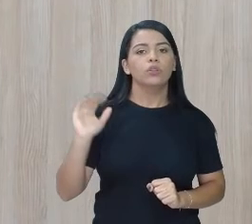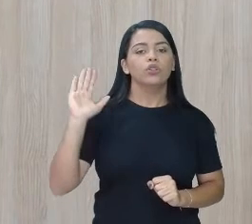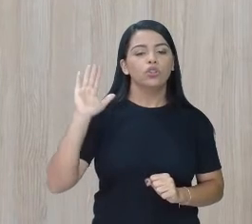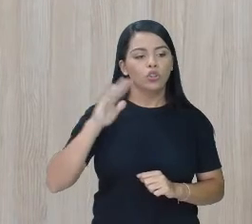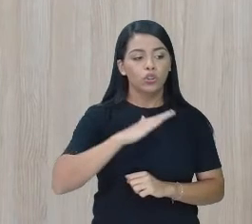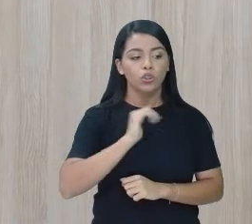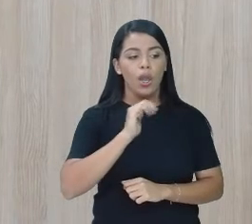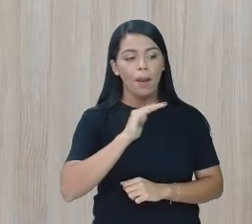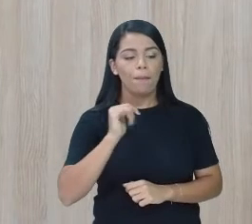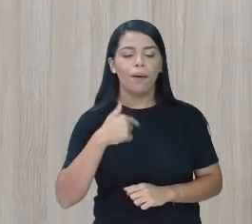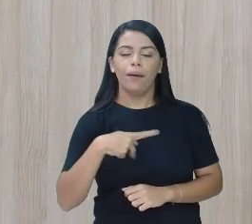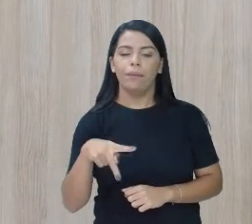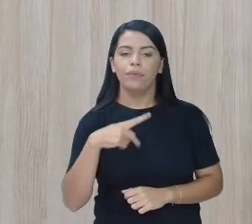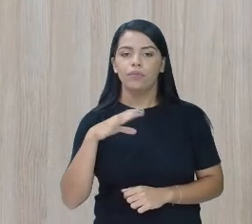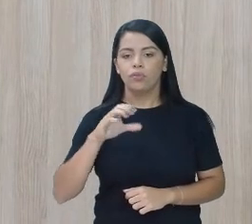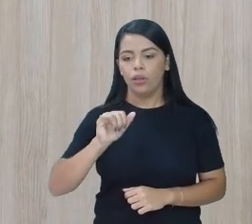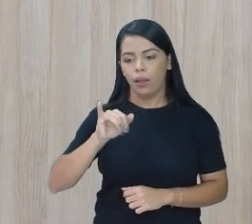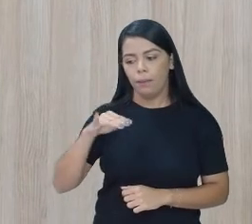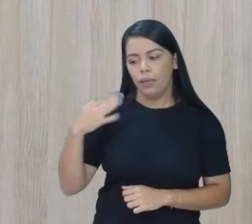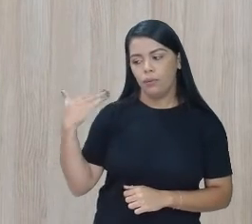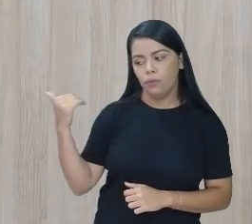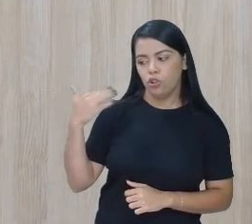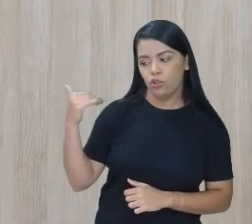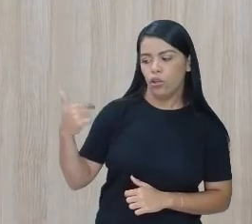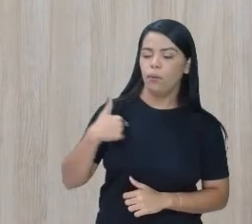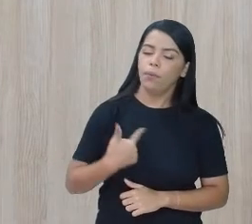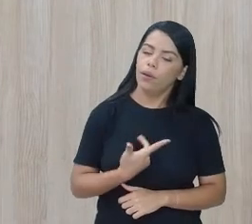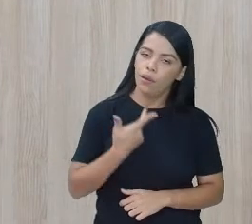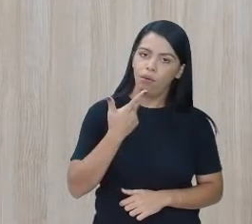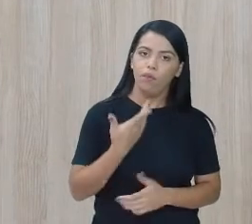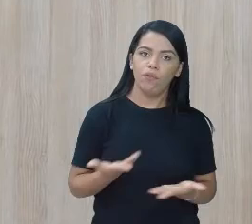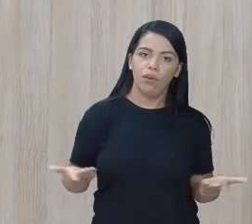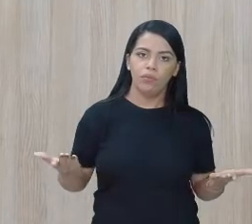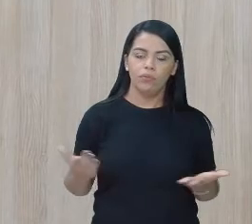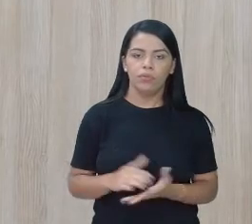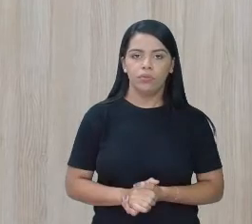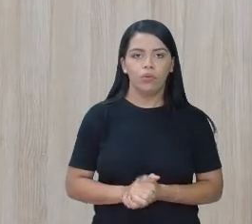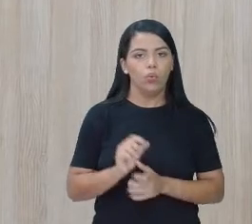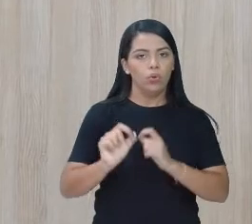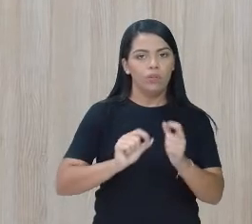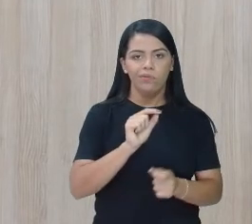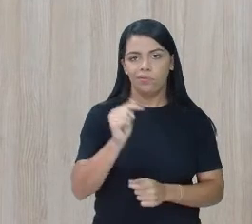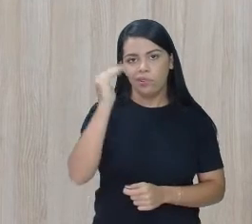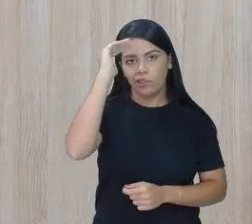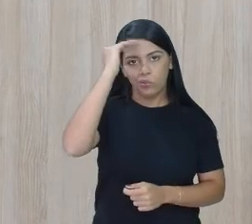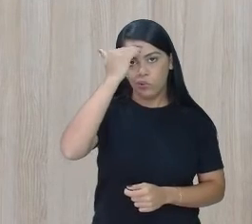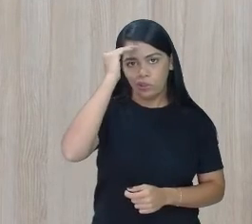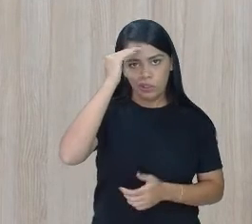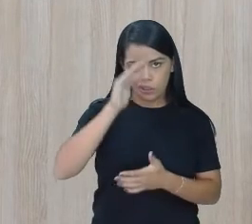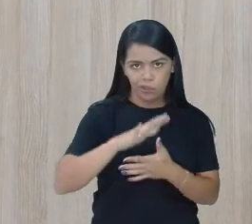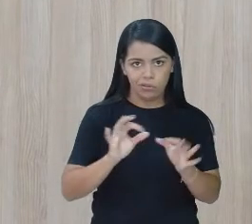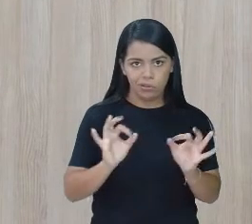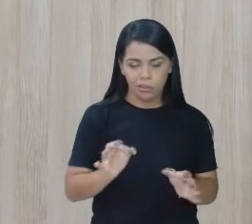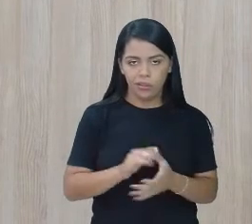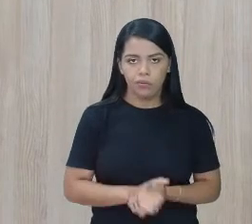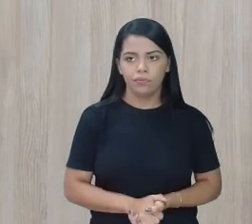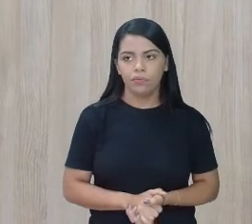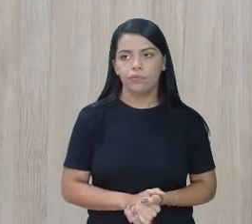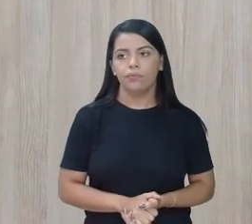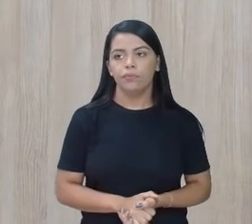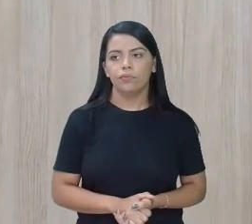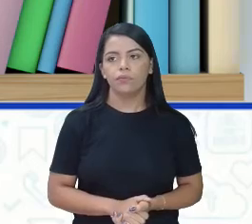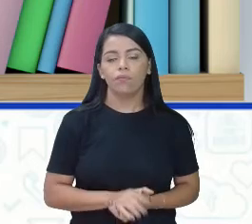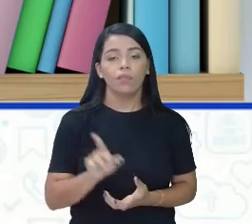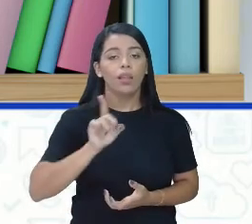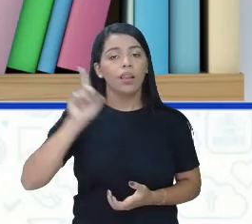que a professora Camille vai me falar o que é que vocês não estão entendendo e de repente eu reformulo. Ó, lá